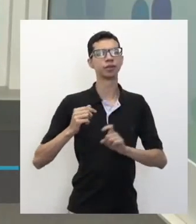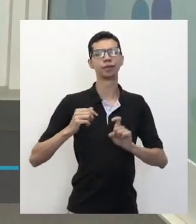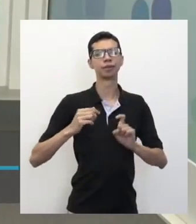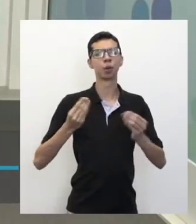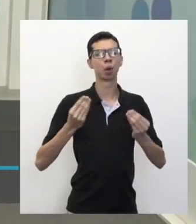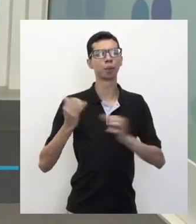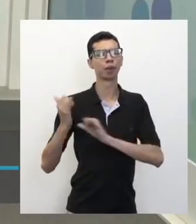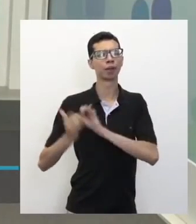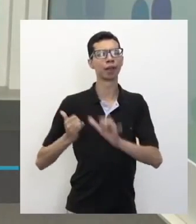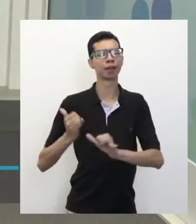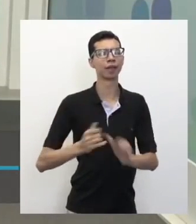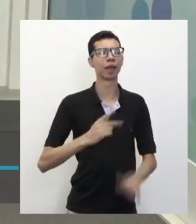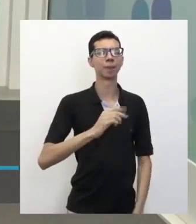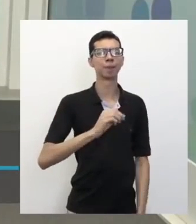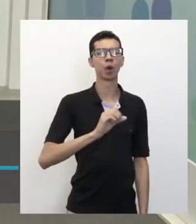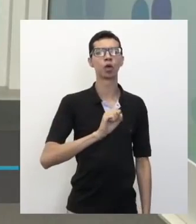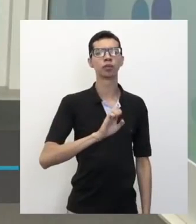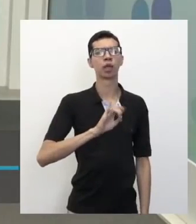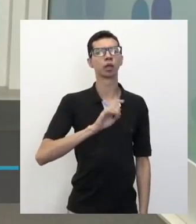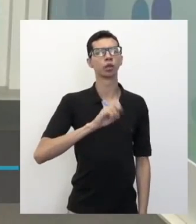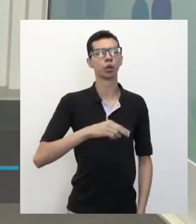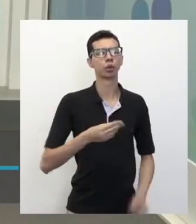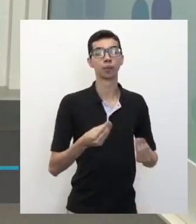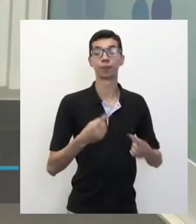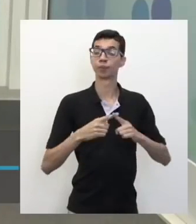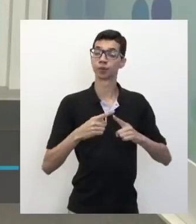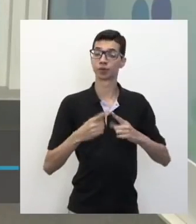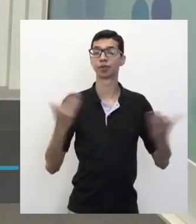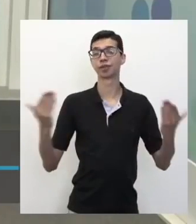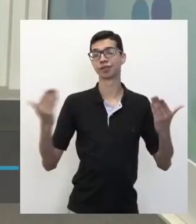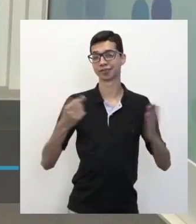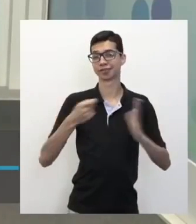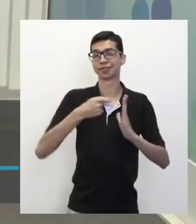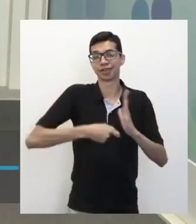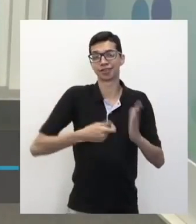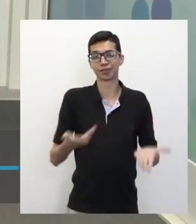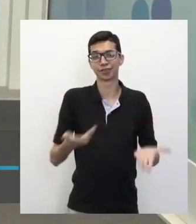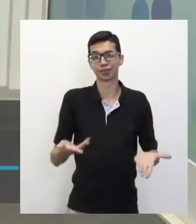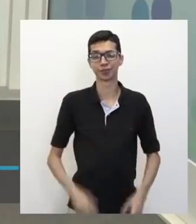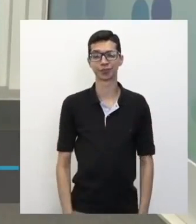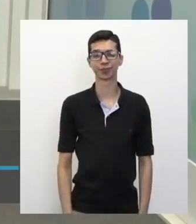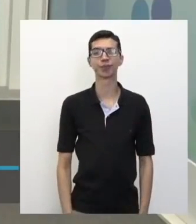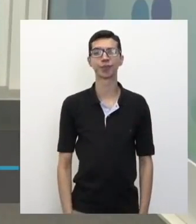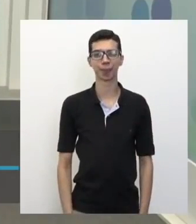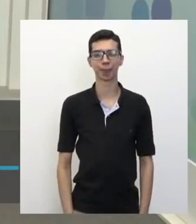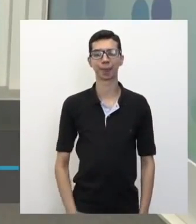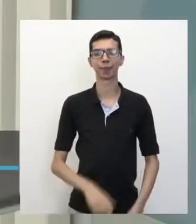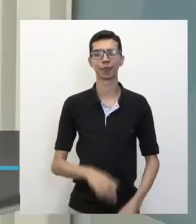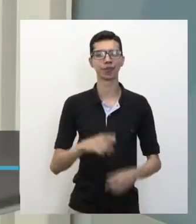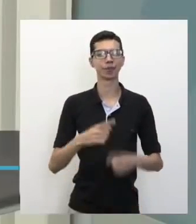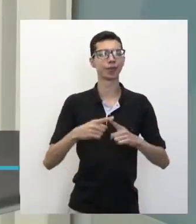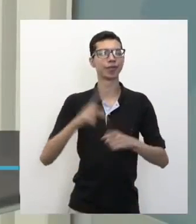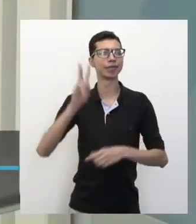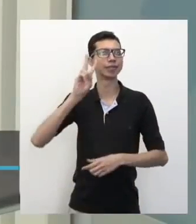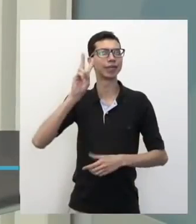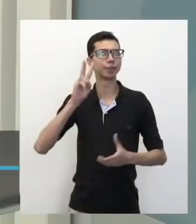é intertextualidade, gente. Tenho aqui, olha, no reflexo do espelho d'água, a perfeição estava...